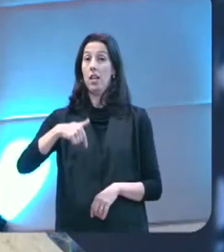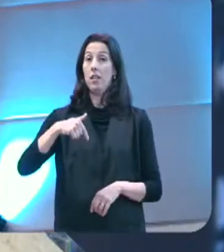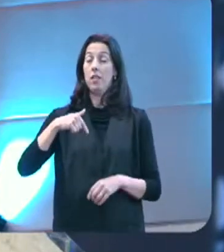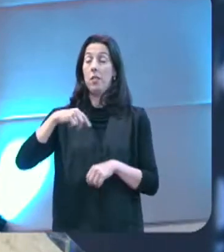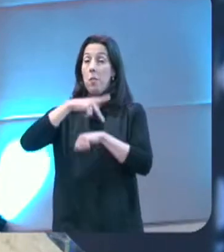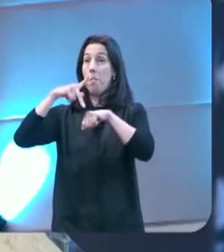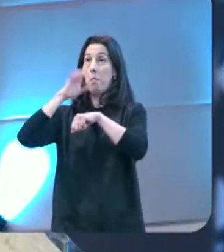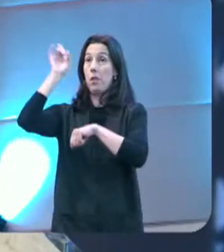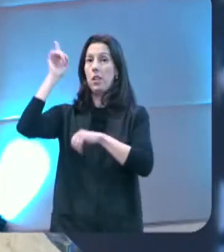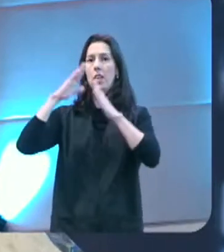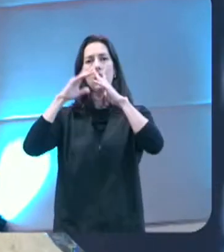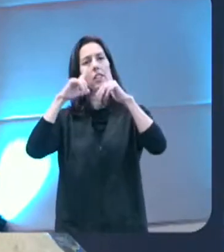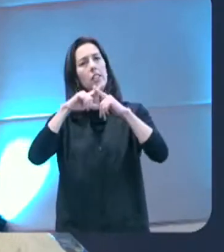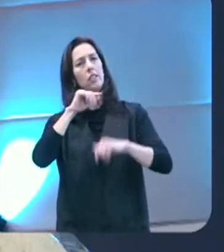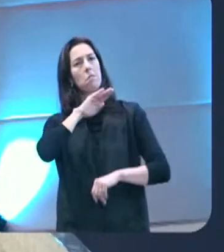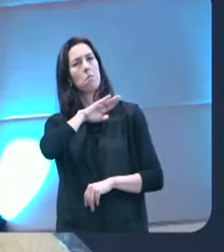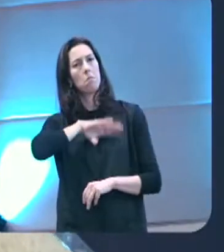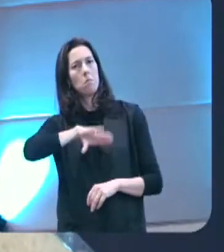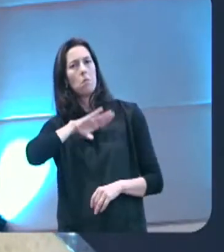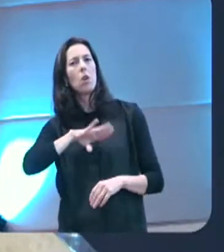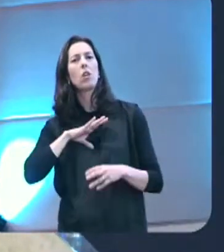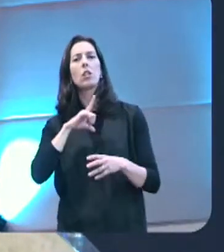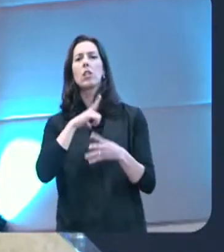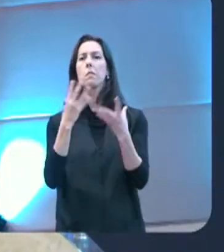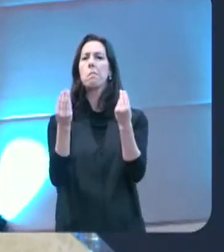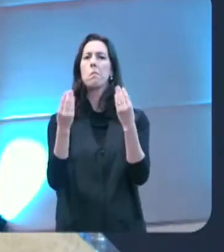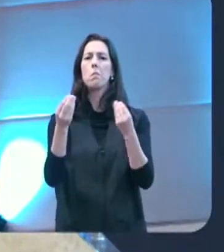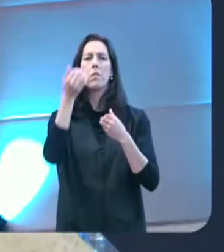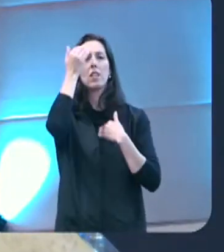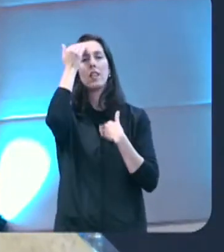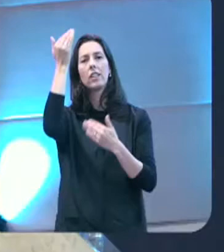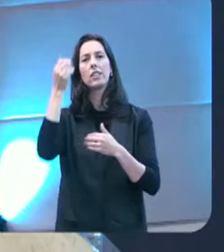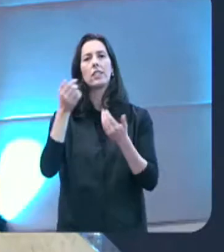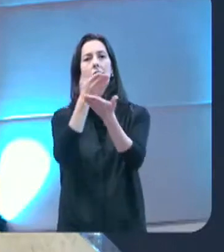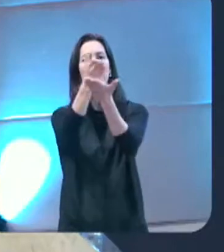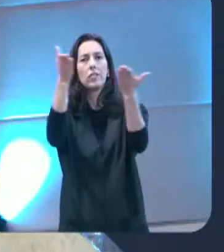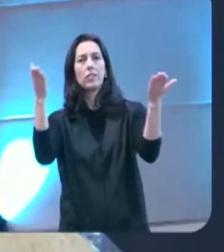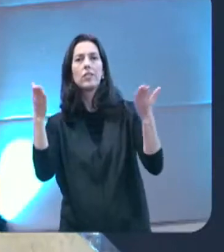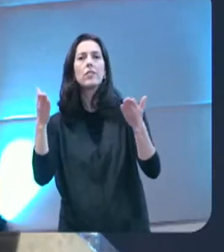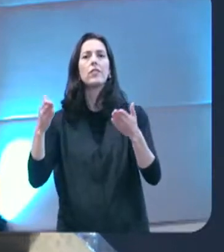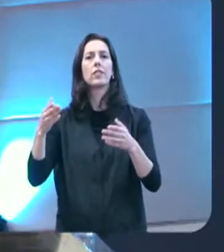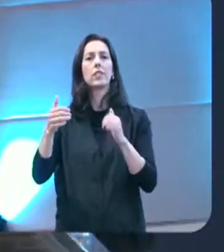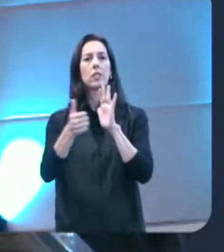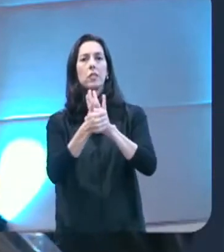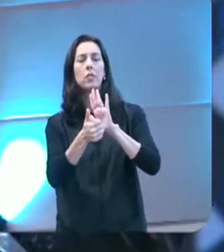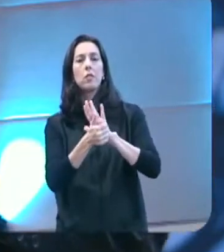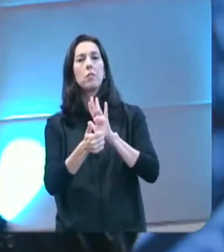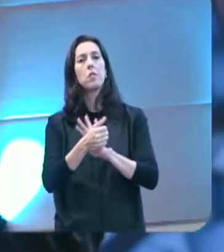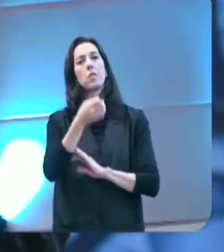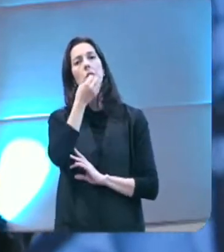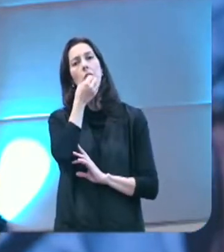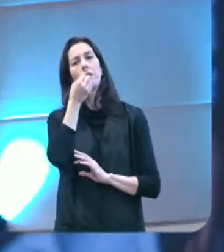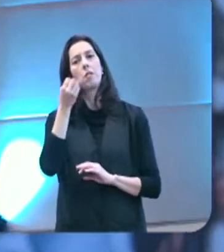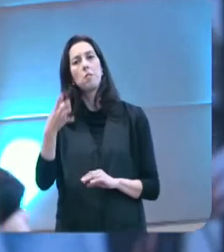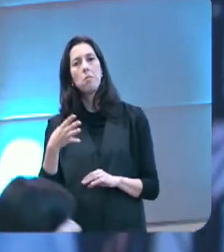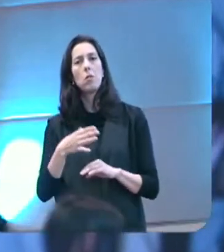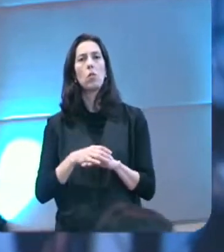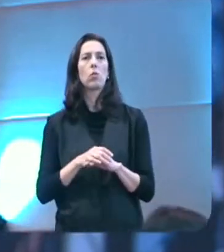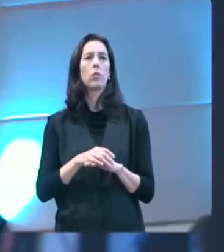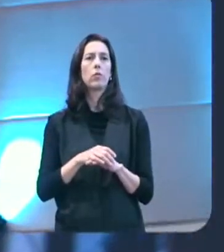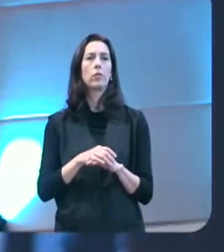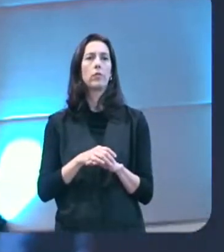nossa igreja em particular, tem muito para agradecer à PIB. E é bom também saberem,